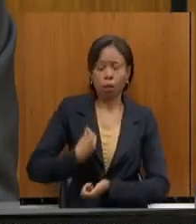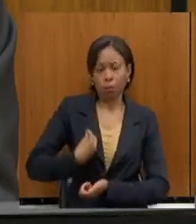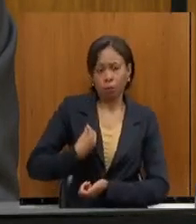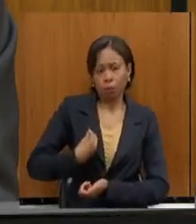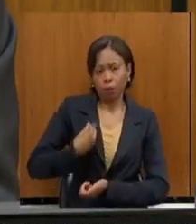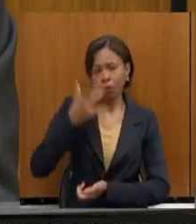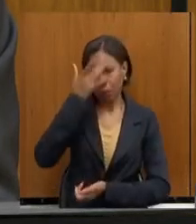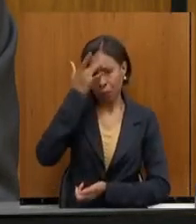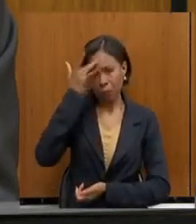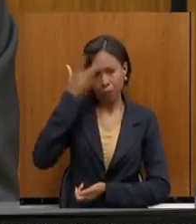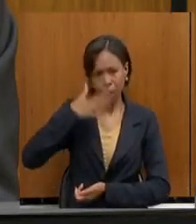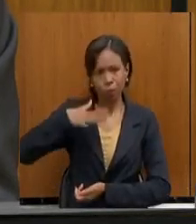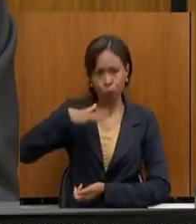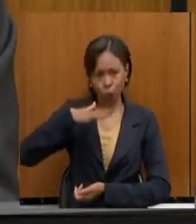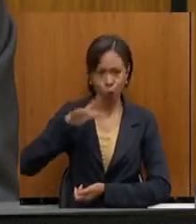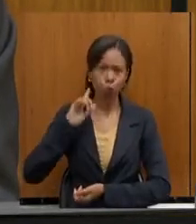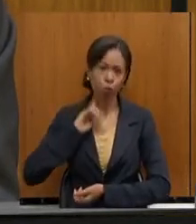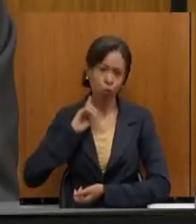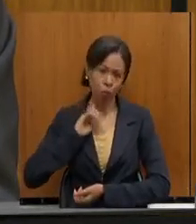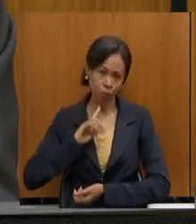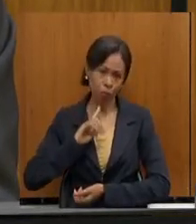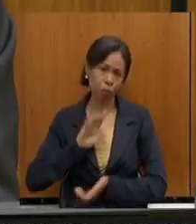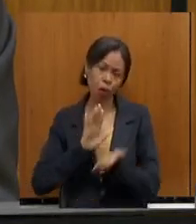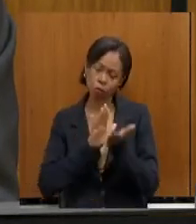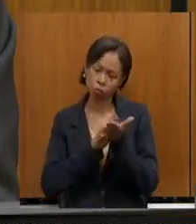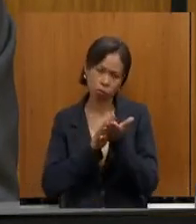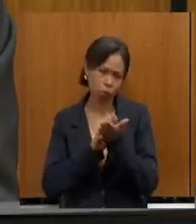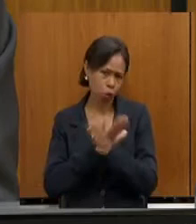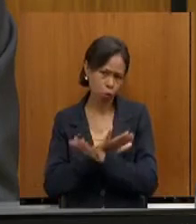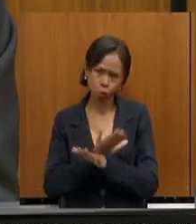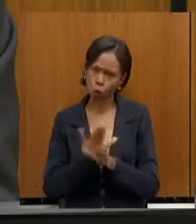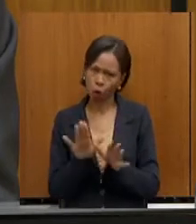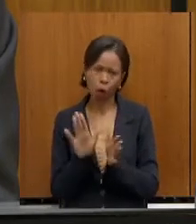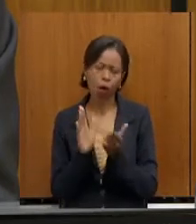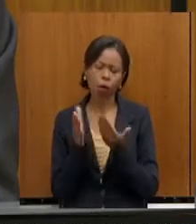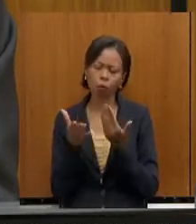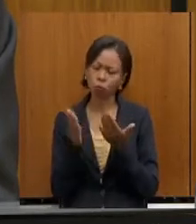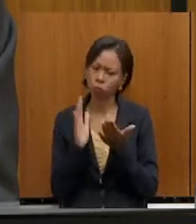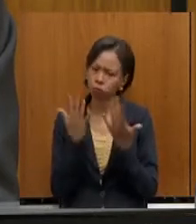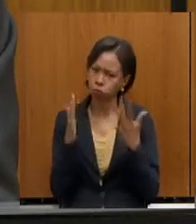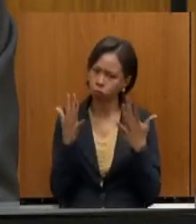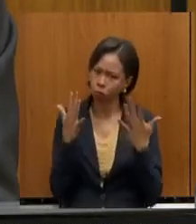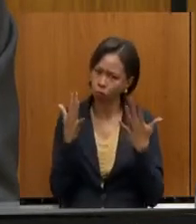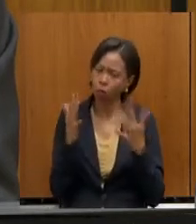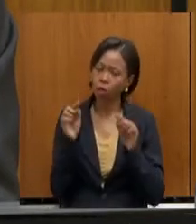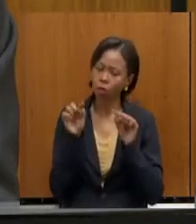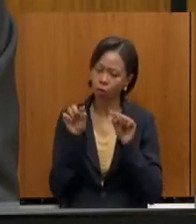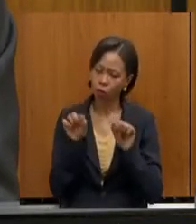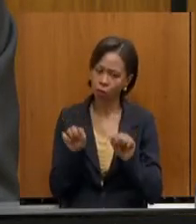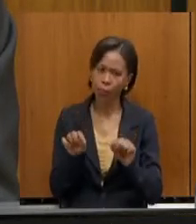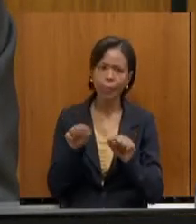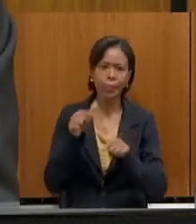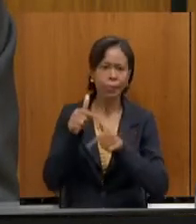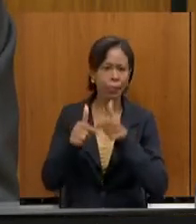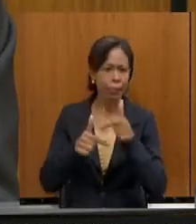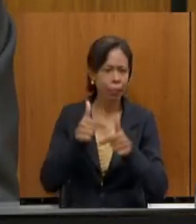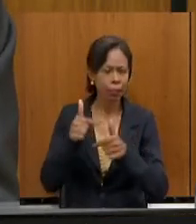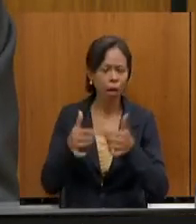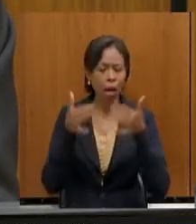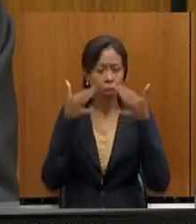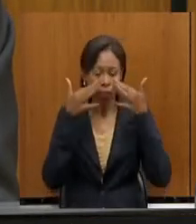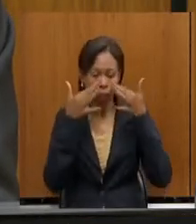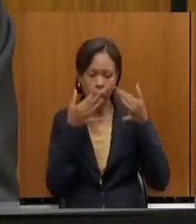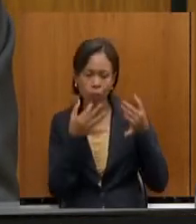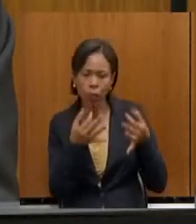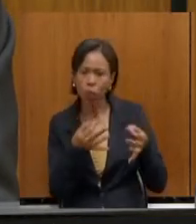mineiros e só isso parabenizando pelo trabalho sempre atenta eu tenho certeza absoluta que